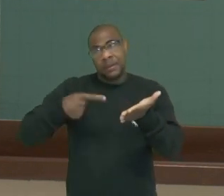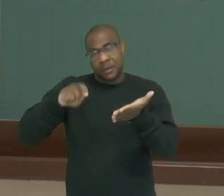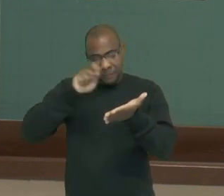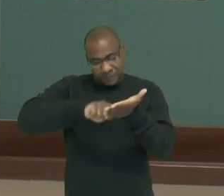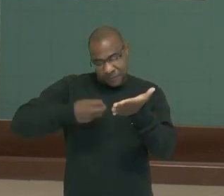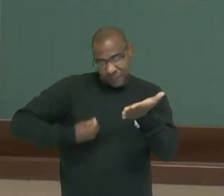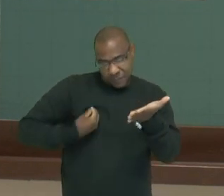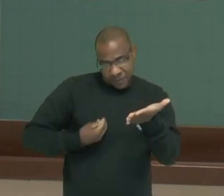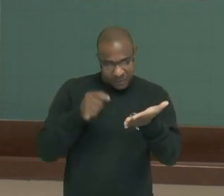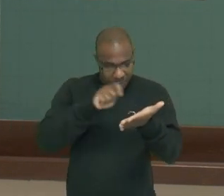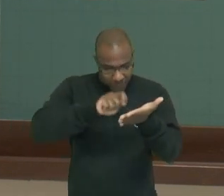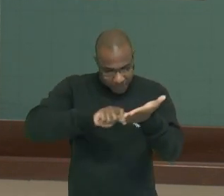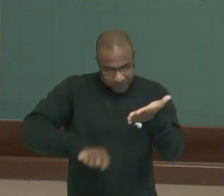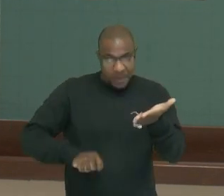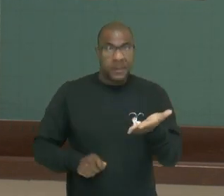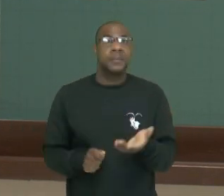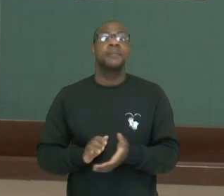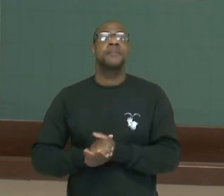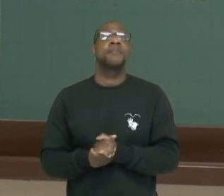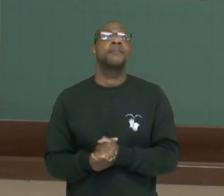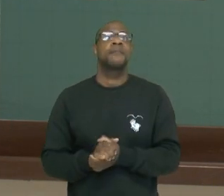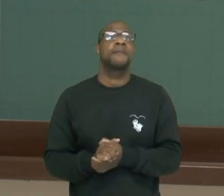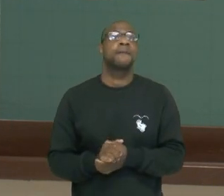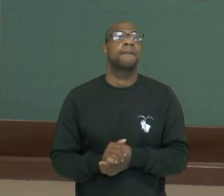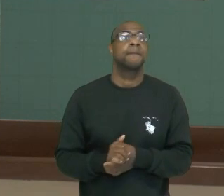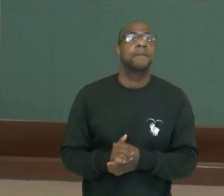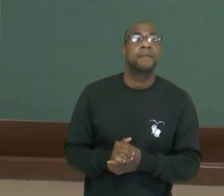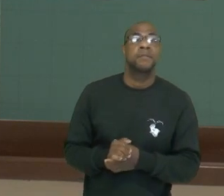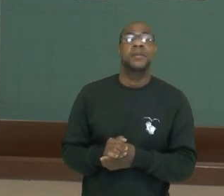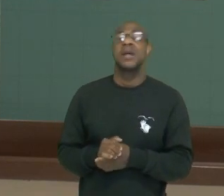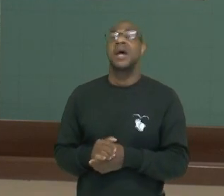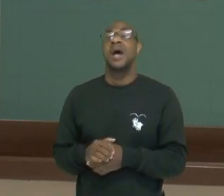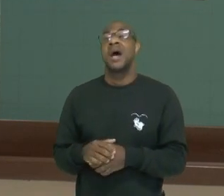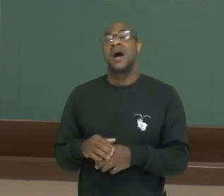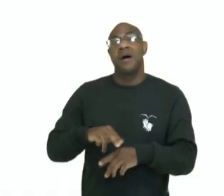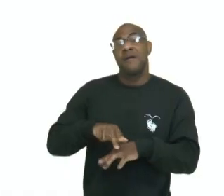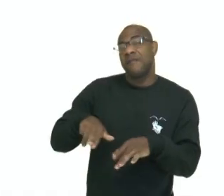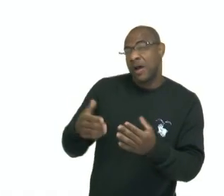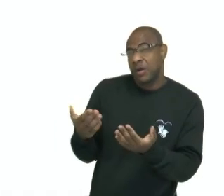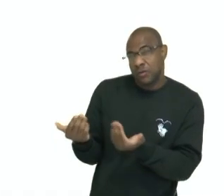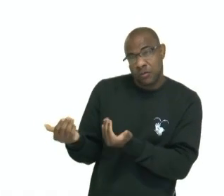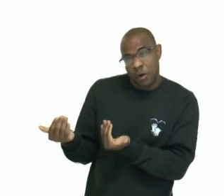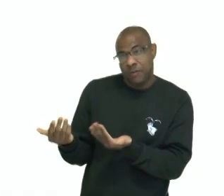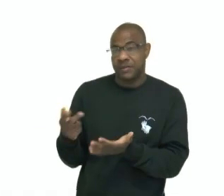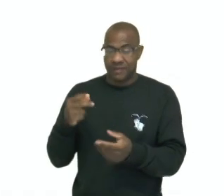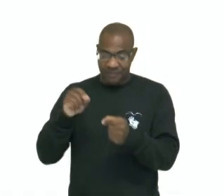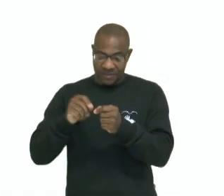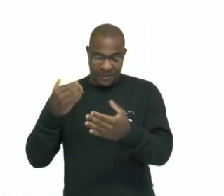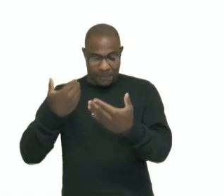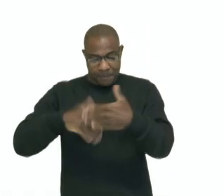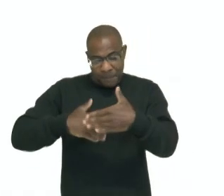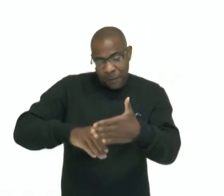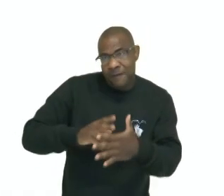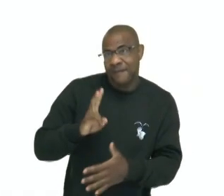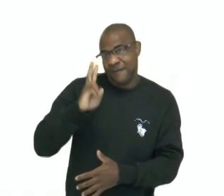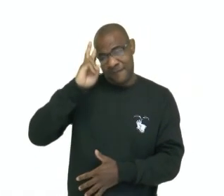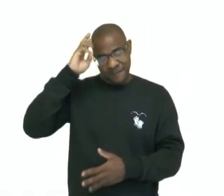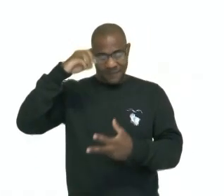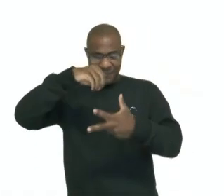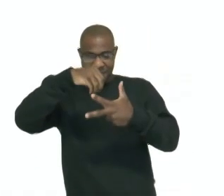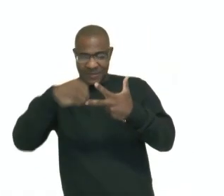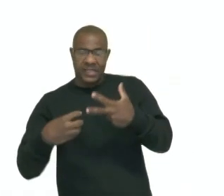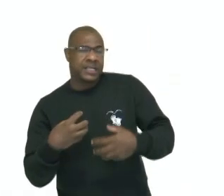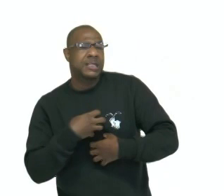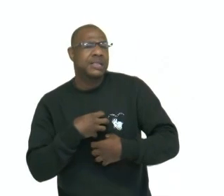a visualizar seu perfil no mundo. Muitos jovens que vão prestar vestibular ou Enem se sentem numa